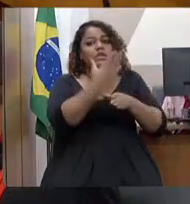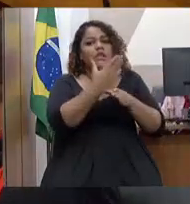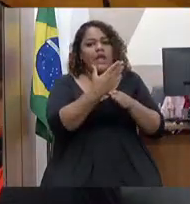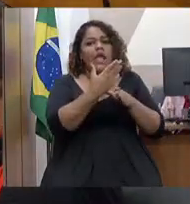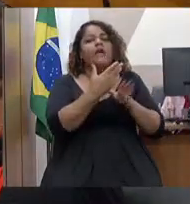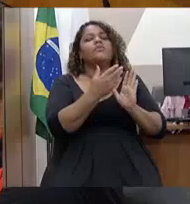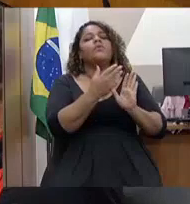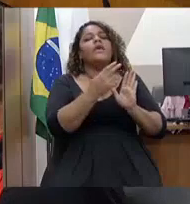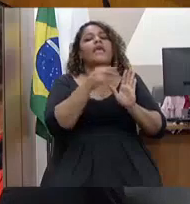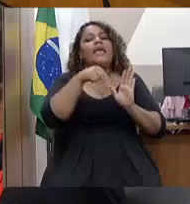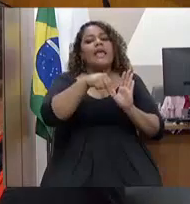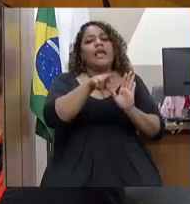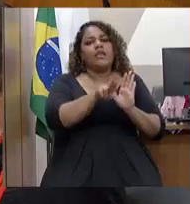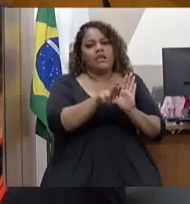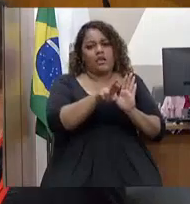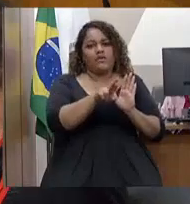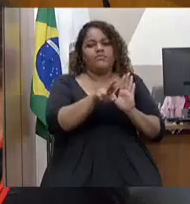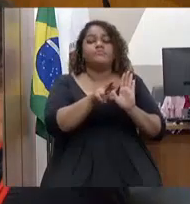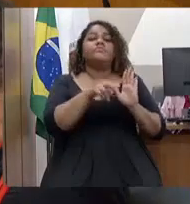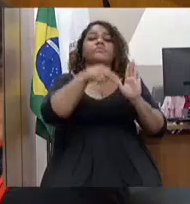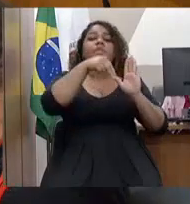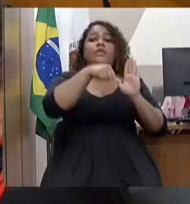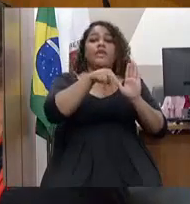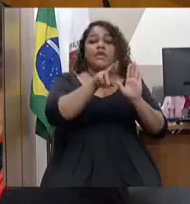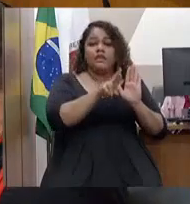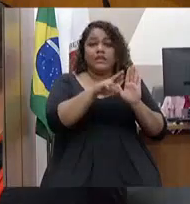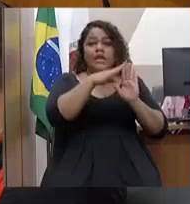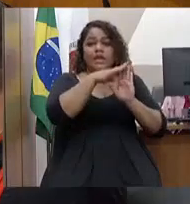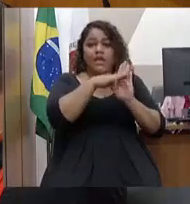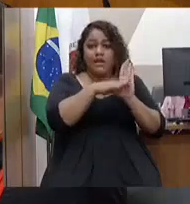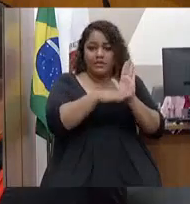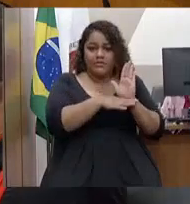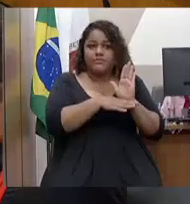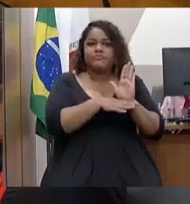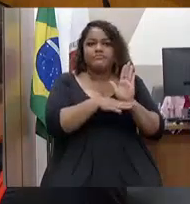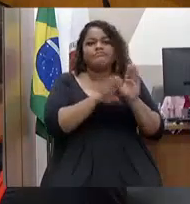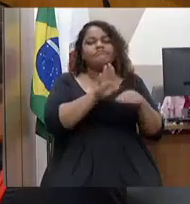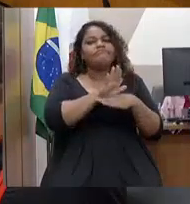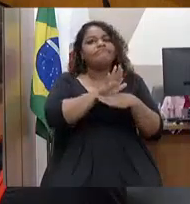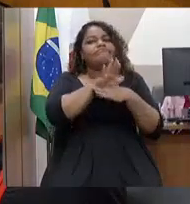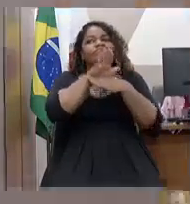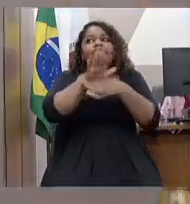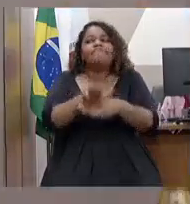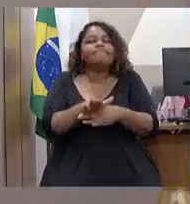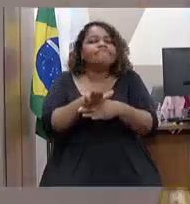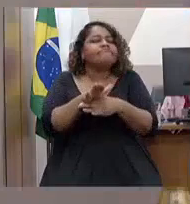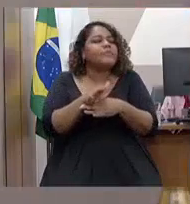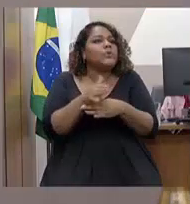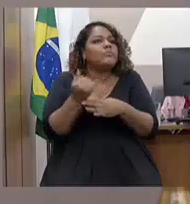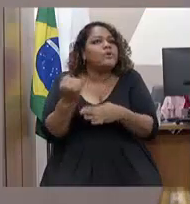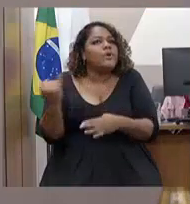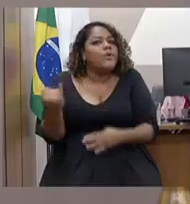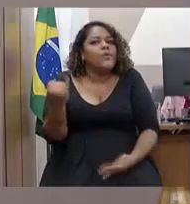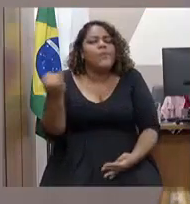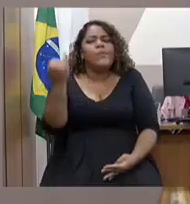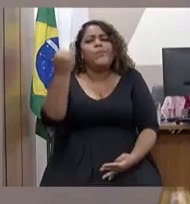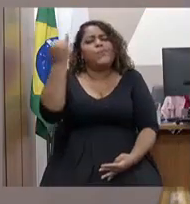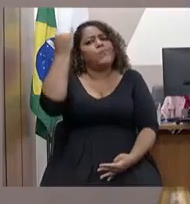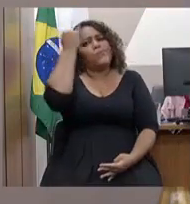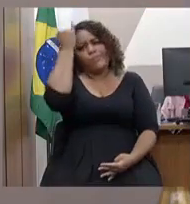uma causa do Trabalhador uma imensa contribuição uma imensa contribuição então